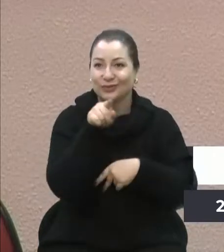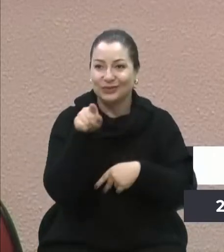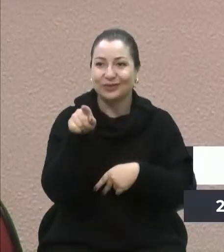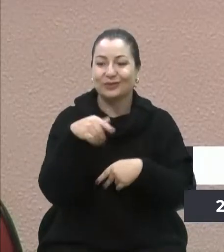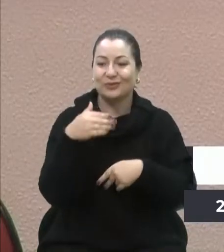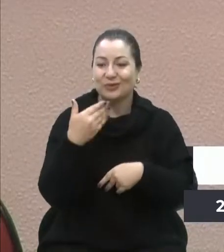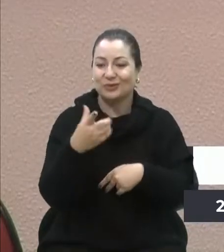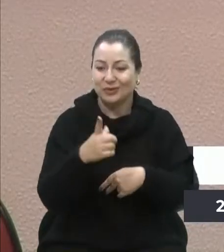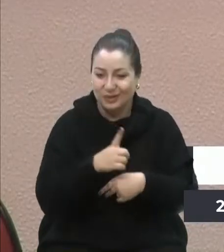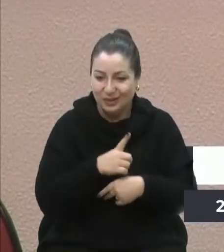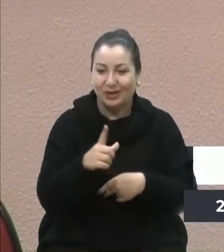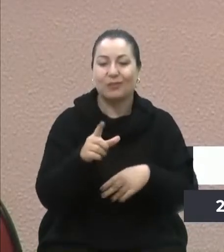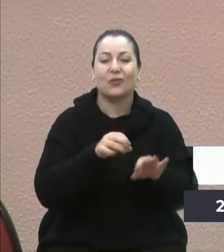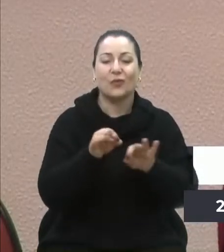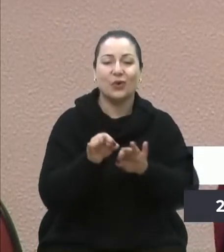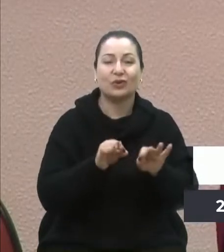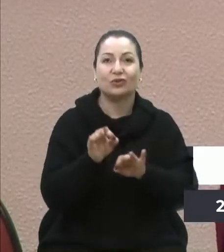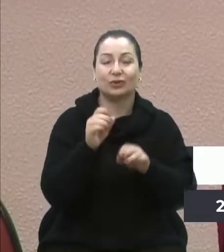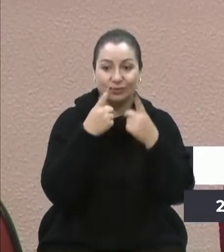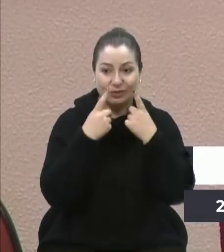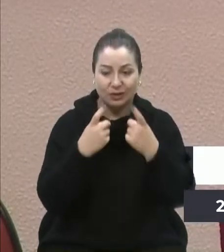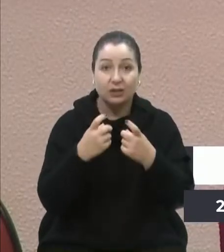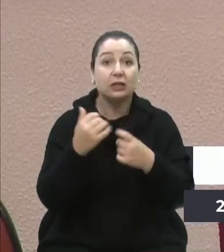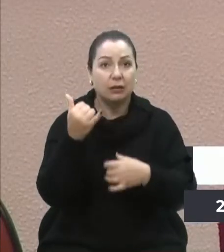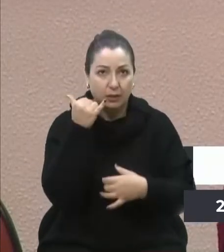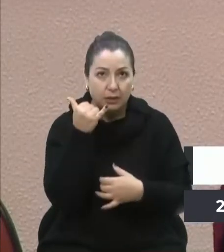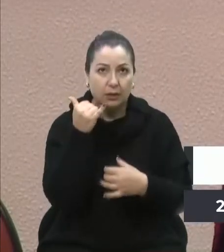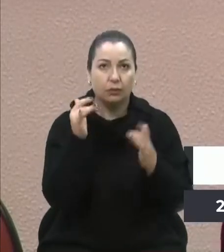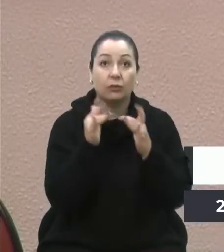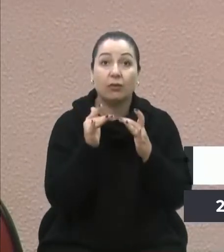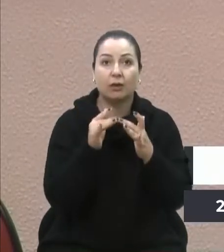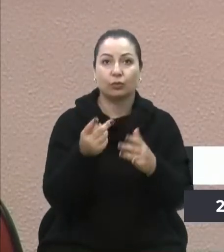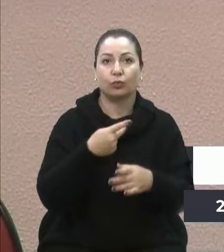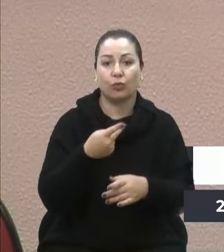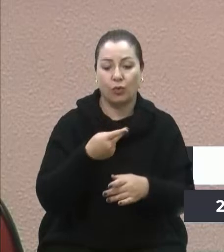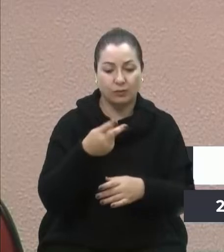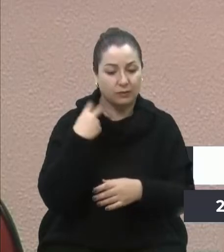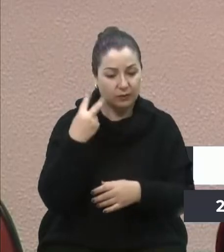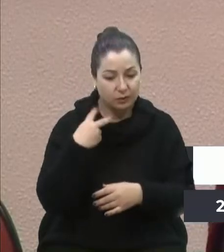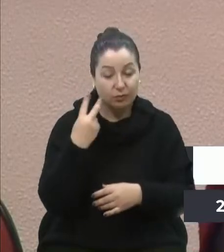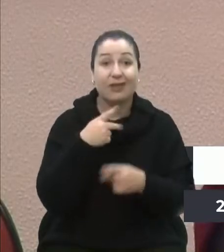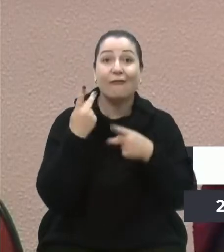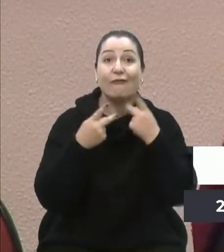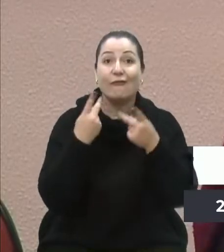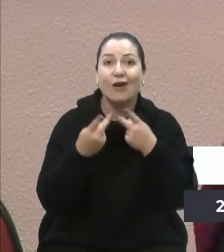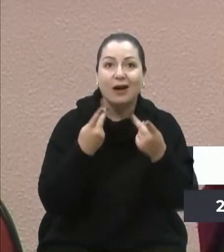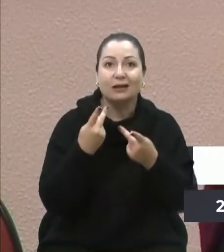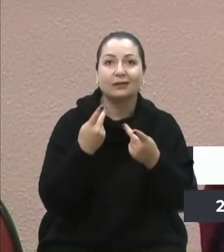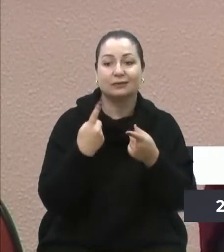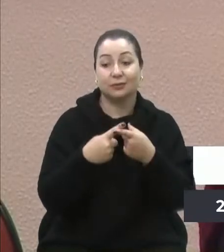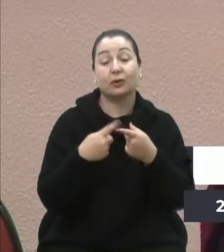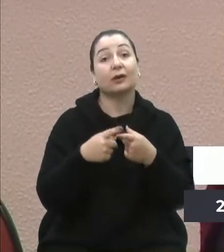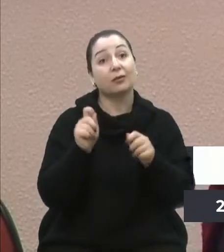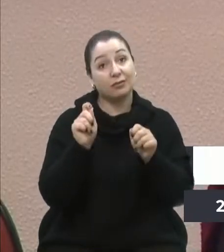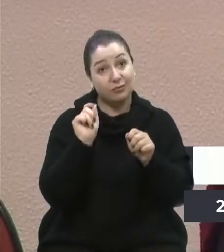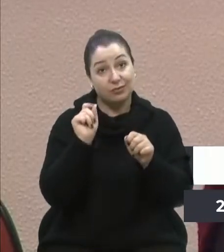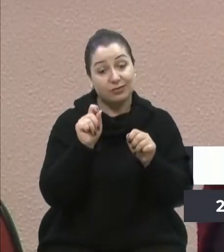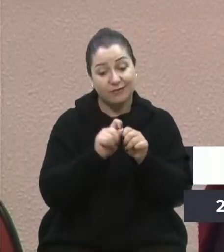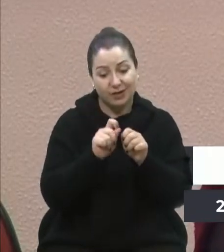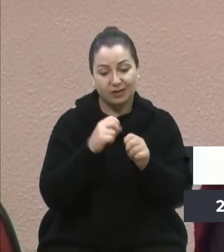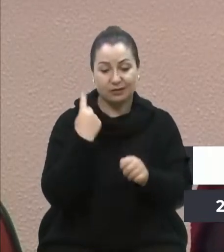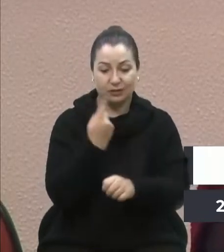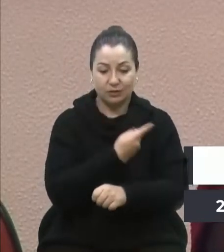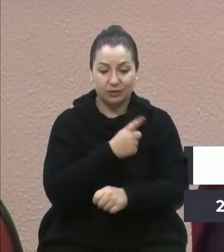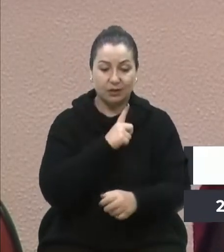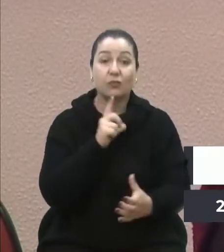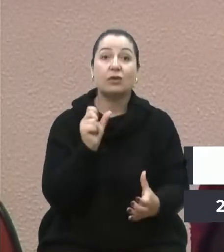projeto de interesse de vocês, entrem em contato com os vereadores, deem os seus argumentos, porque é isso que faz com que a gente chegue aqui com